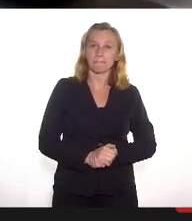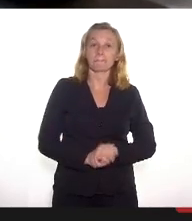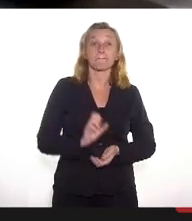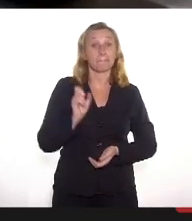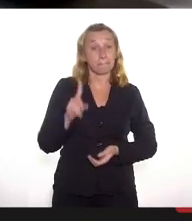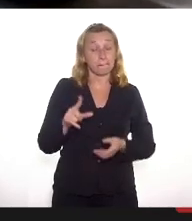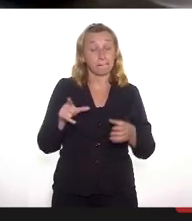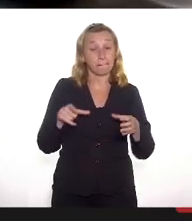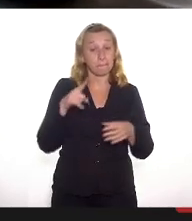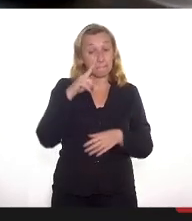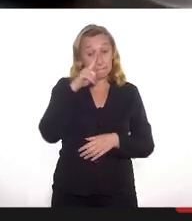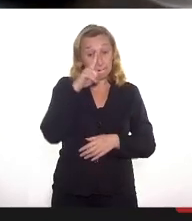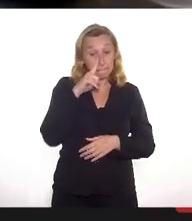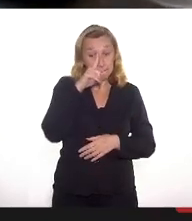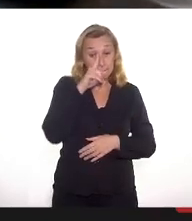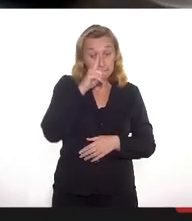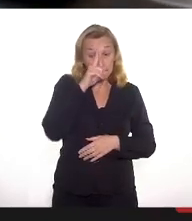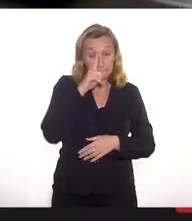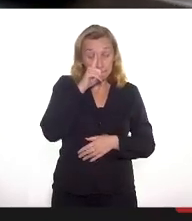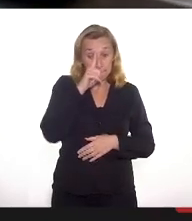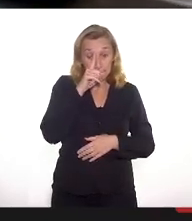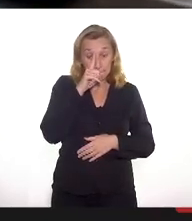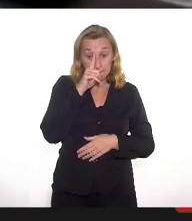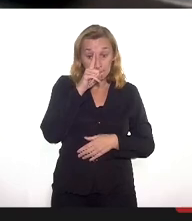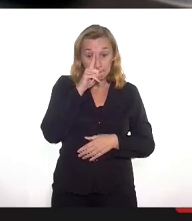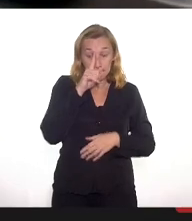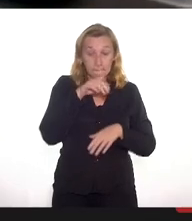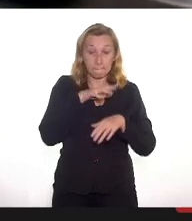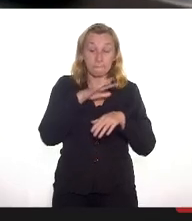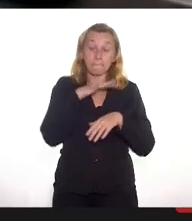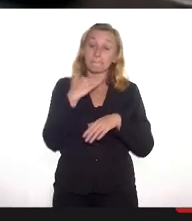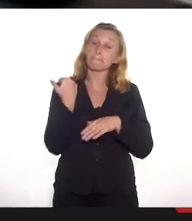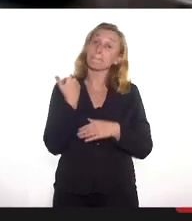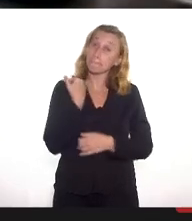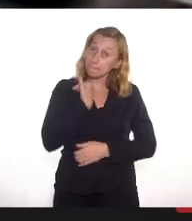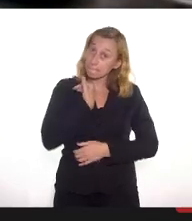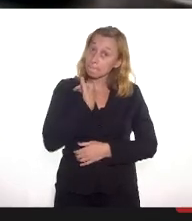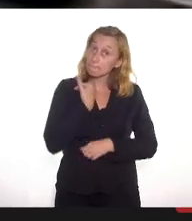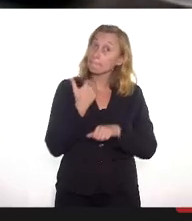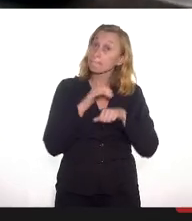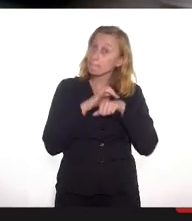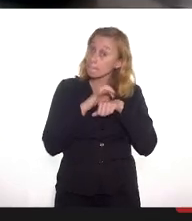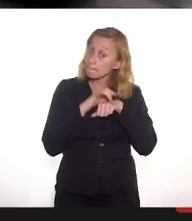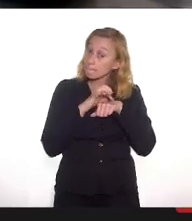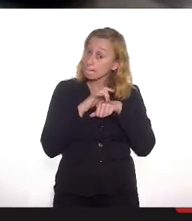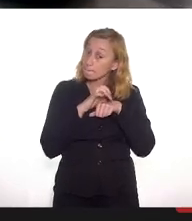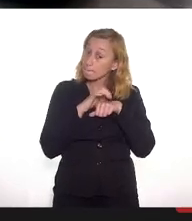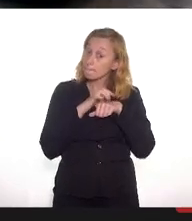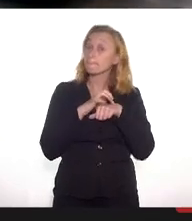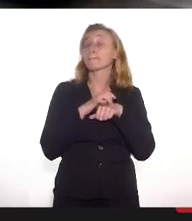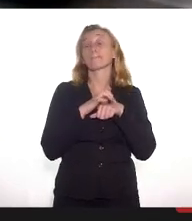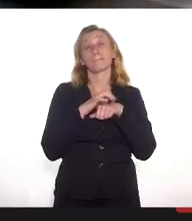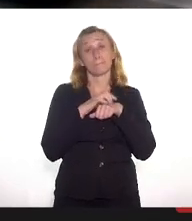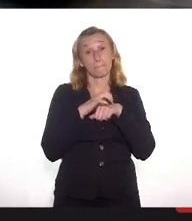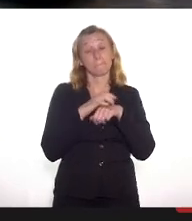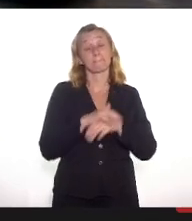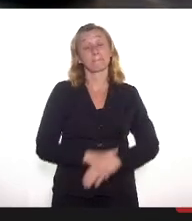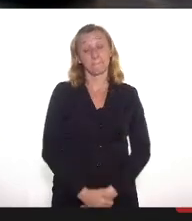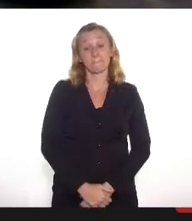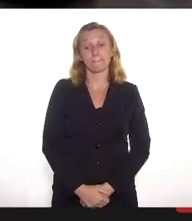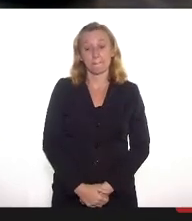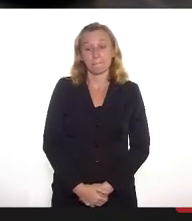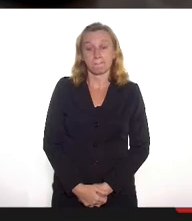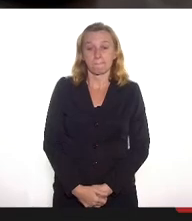risco na riscos de adoecimento e óbito e também por essa questão da vulnerabilidade social